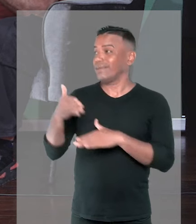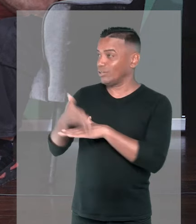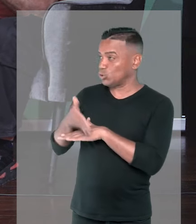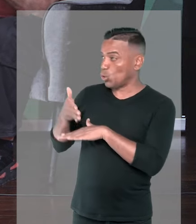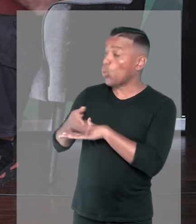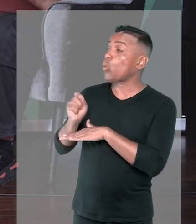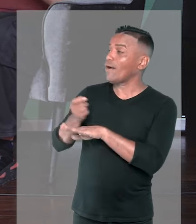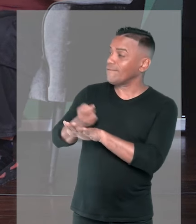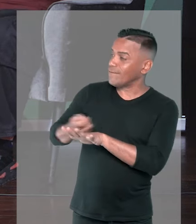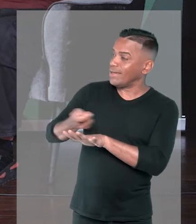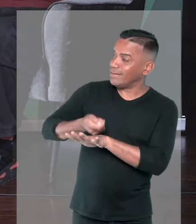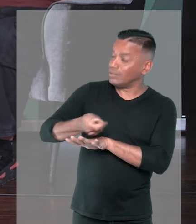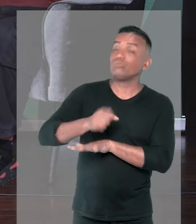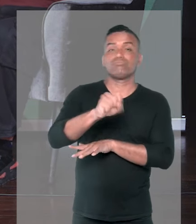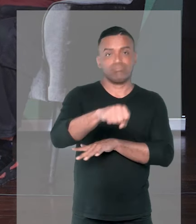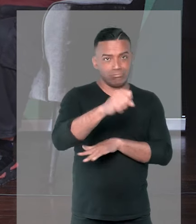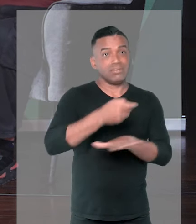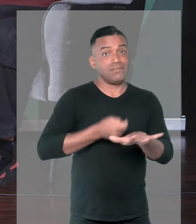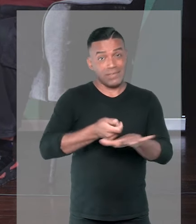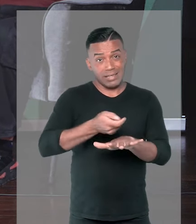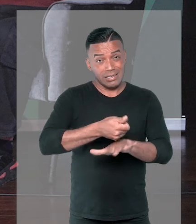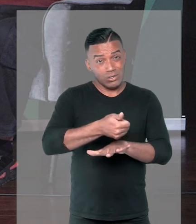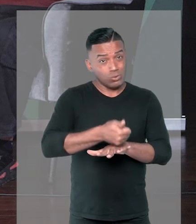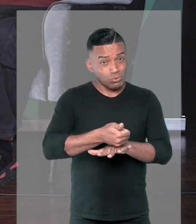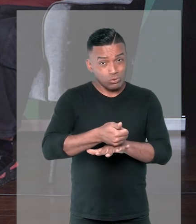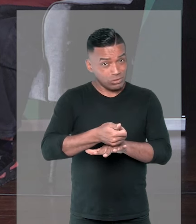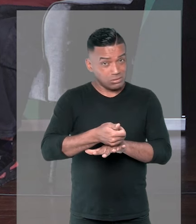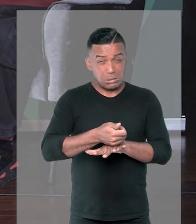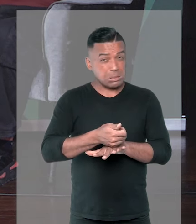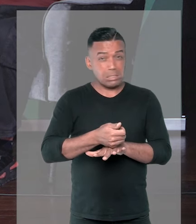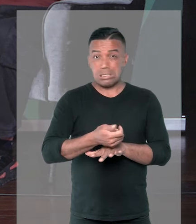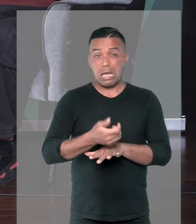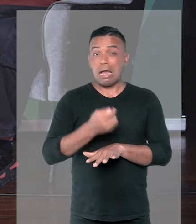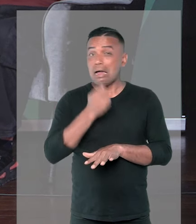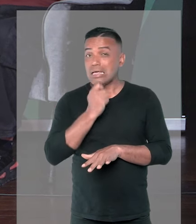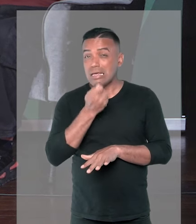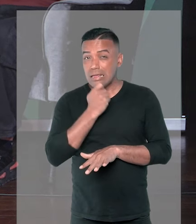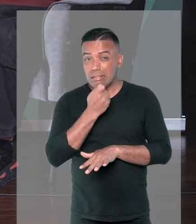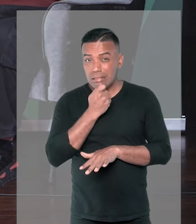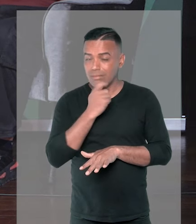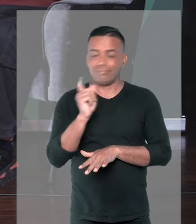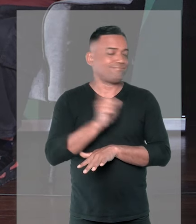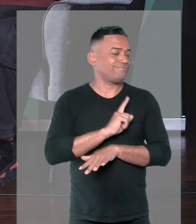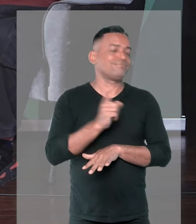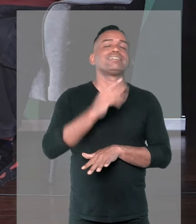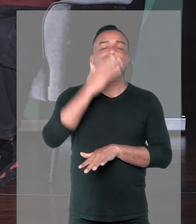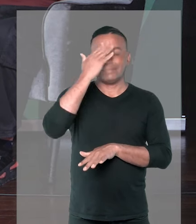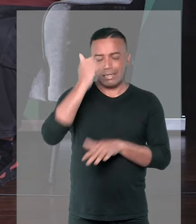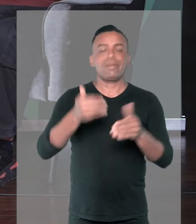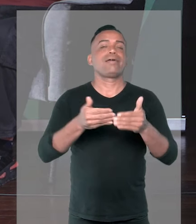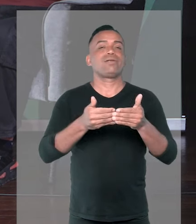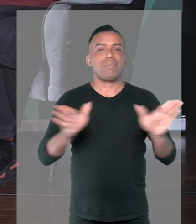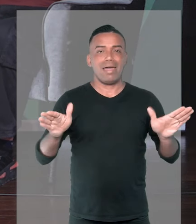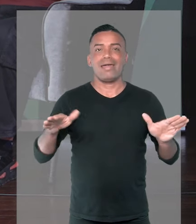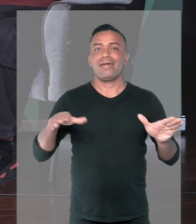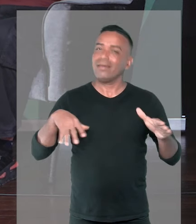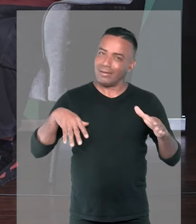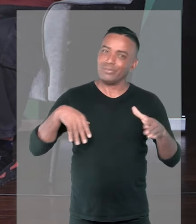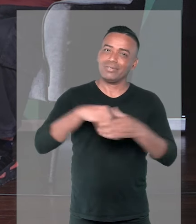fake News E aí entrou as fake News mas não entraram por acaso elas entraram sabendo que o espaço estava aberto